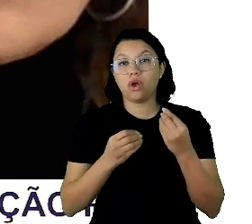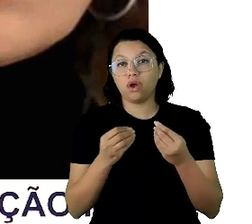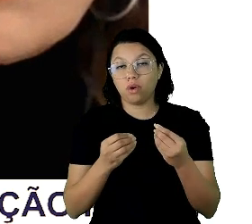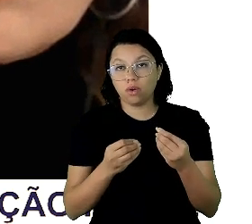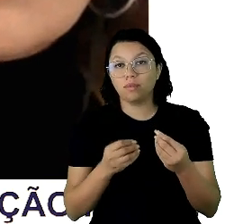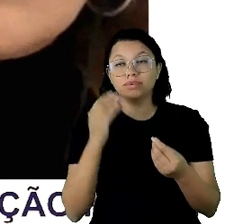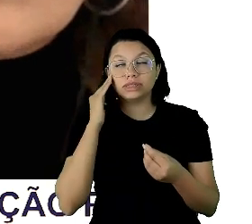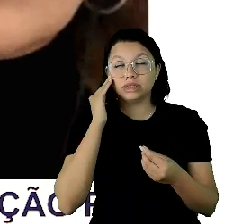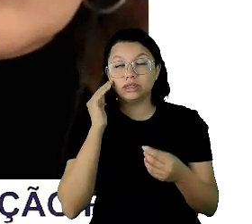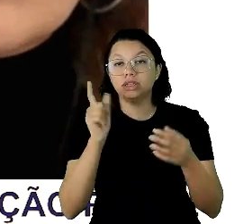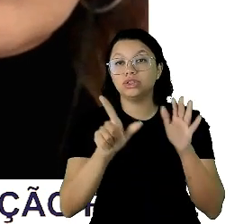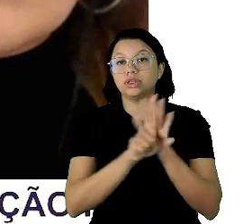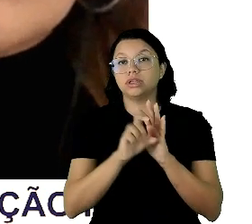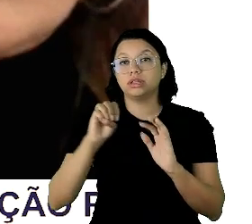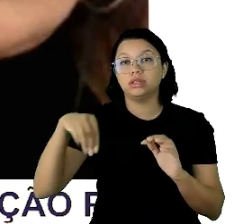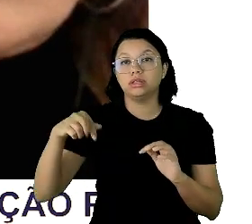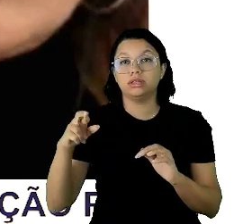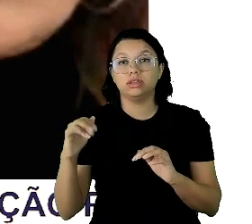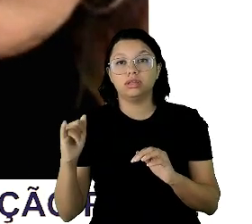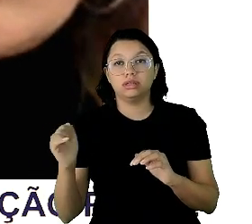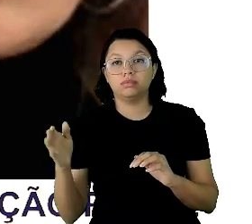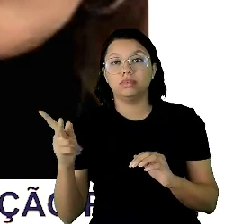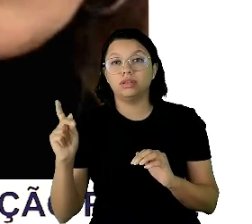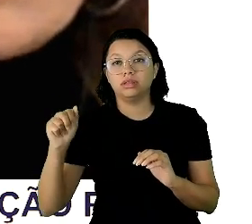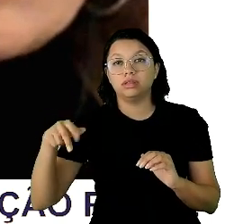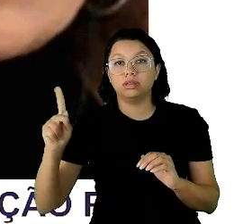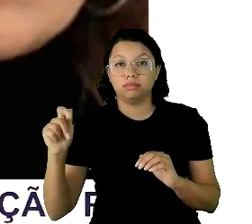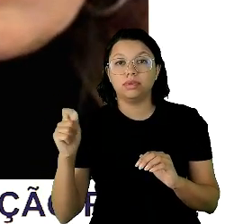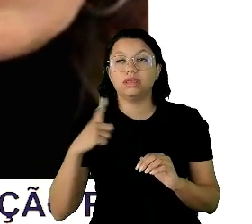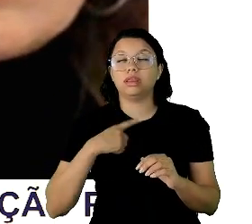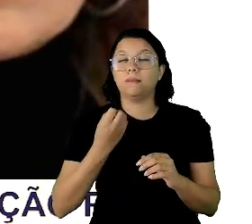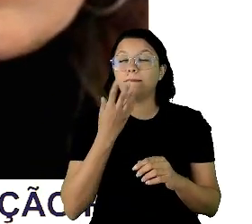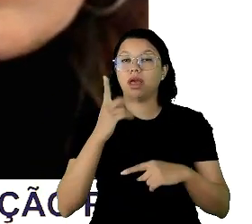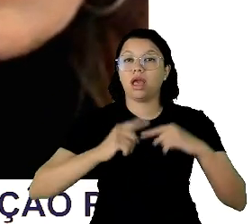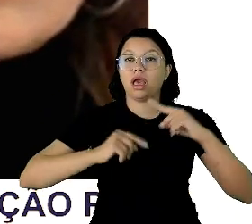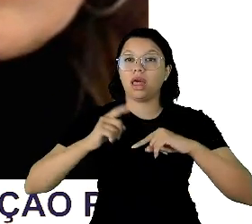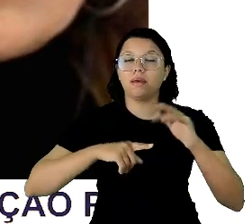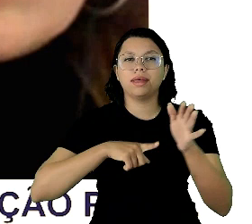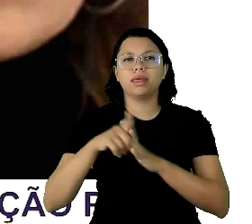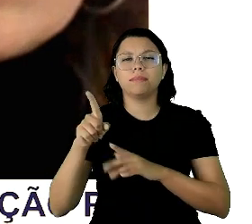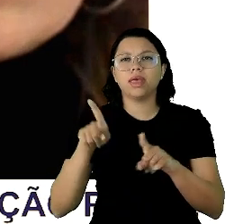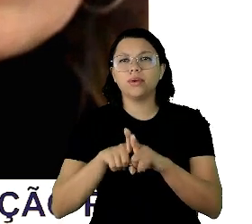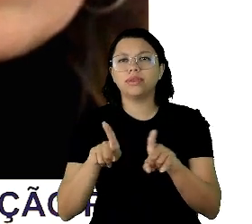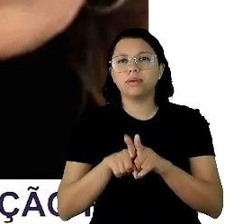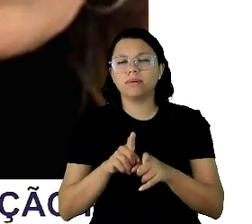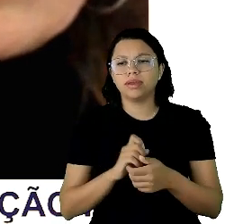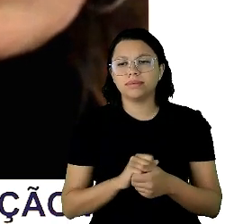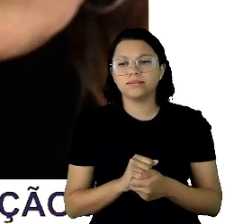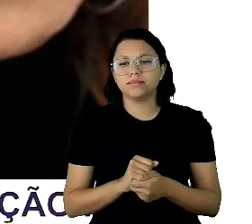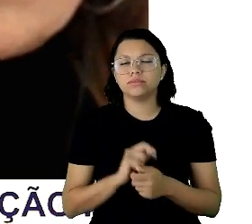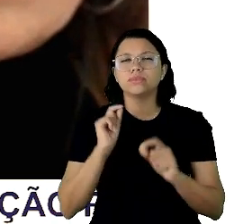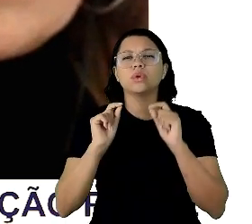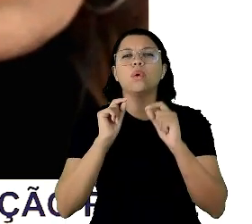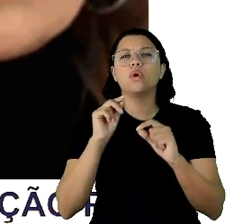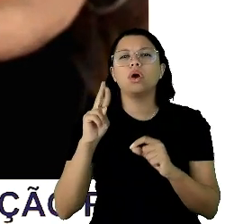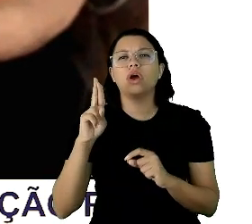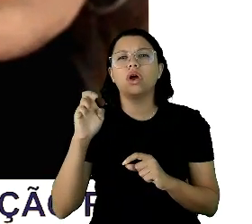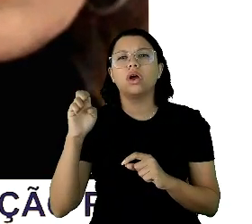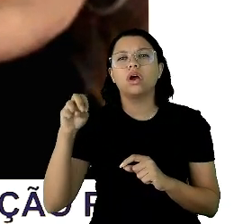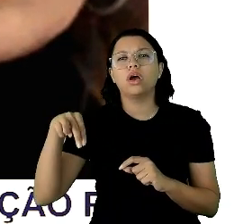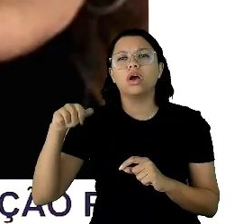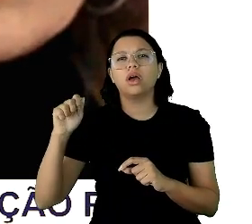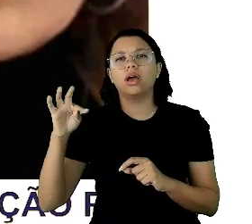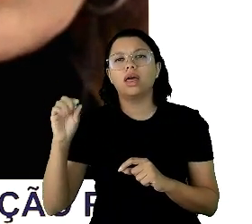constitui um bom elemento. E pergunta o que a doutora Renata pensa a respeito. Nós